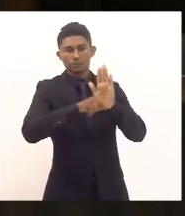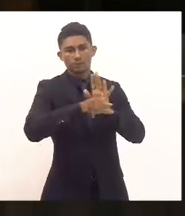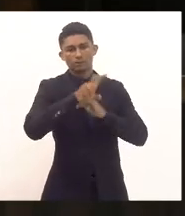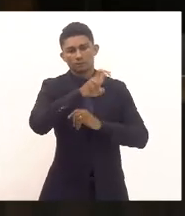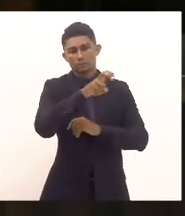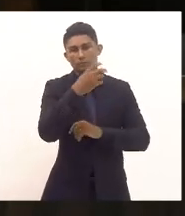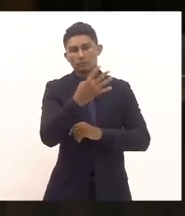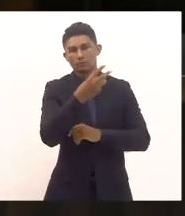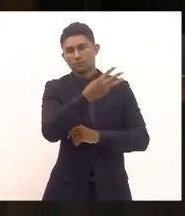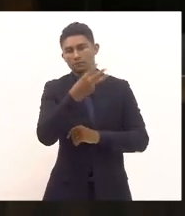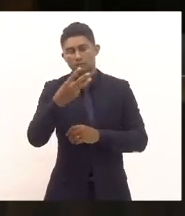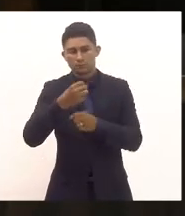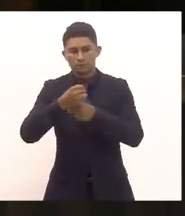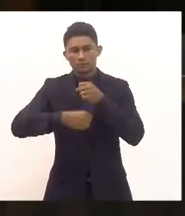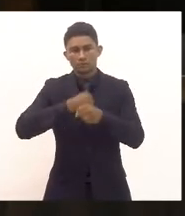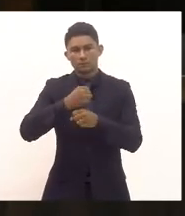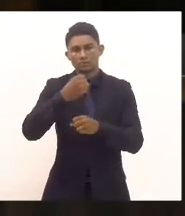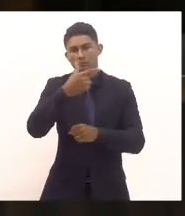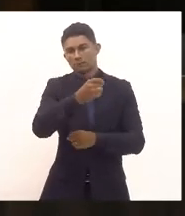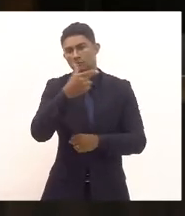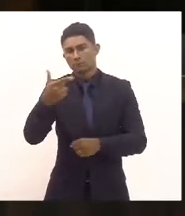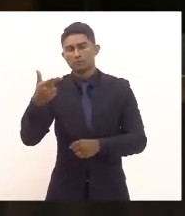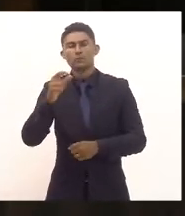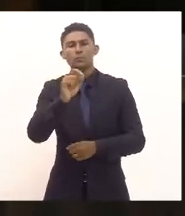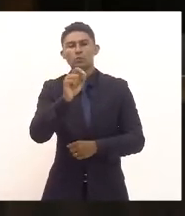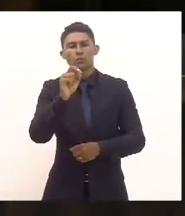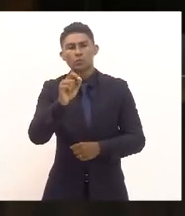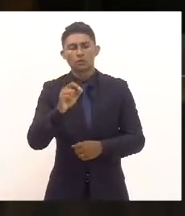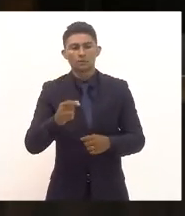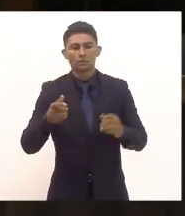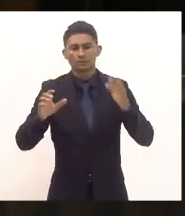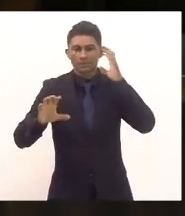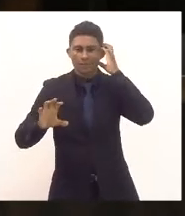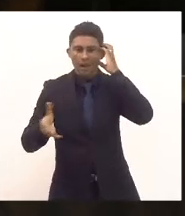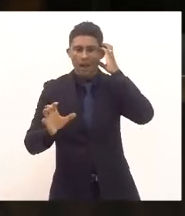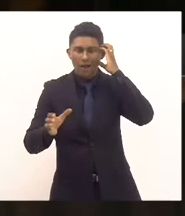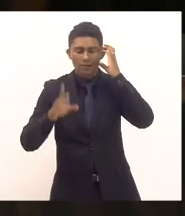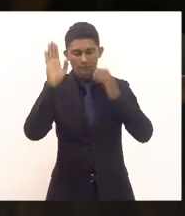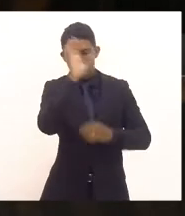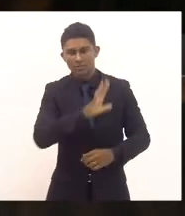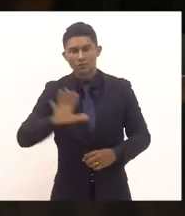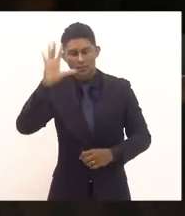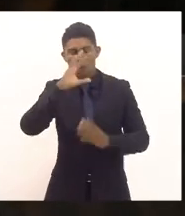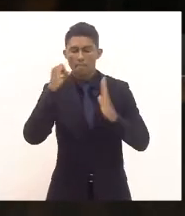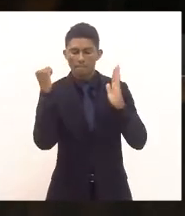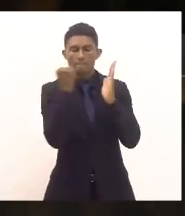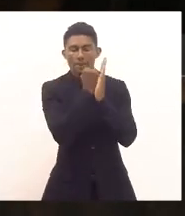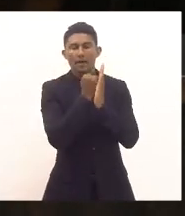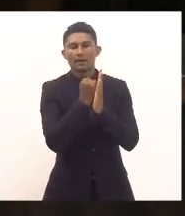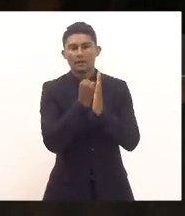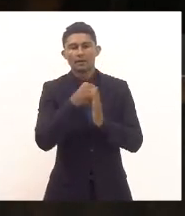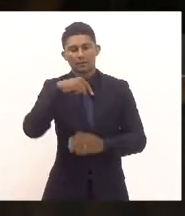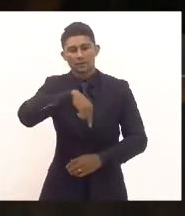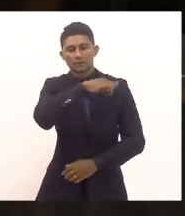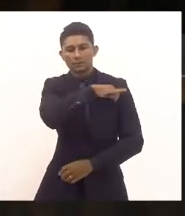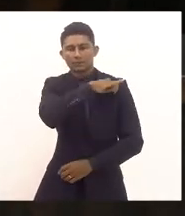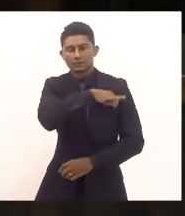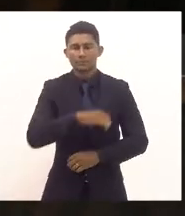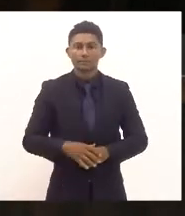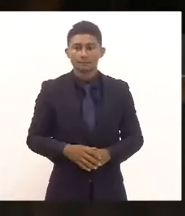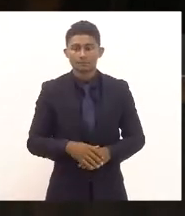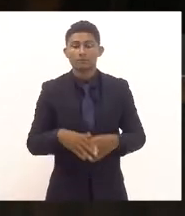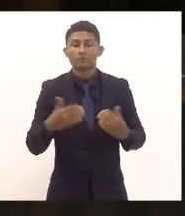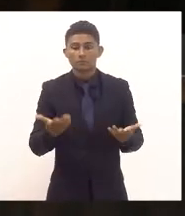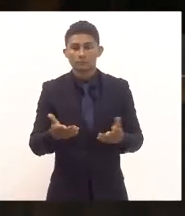22 de autoria do deputado Mônica Francisco e waldeck Carneiro declara Rádio Nacional como patrimônio histórico e cultural imaterial do Estado do Rio de Janeiro ele